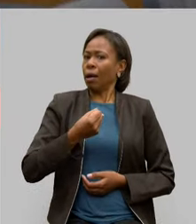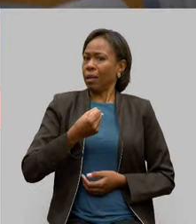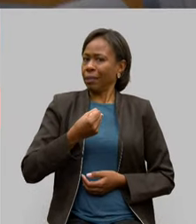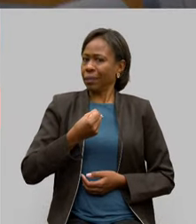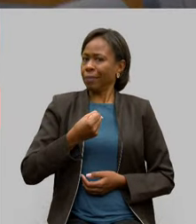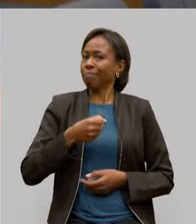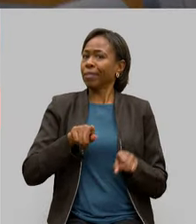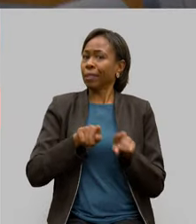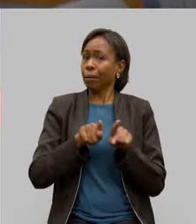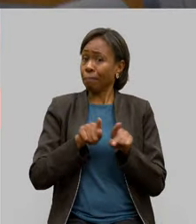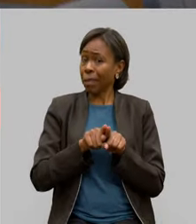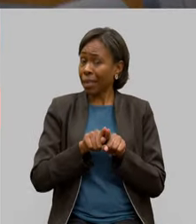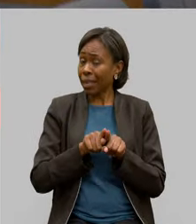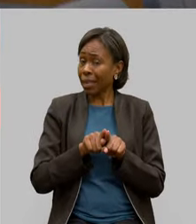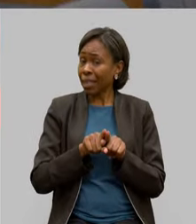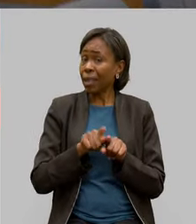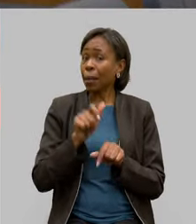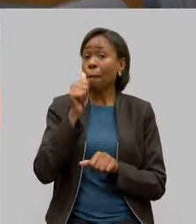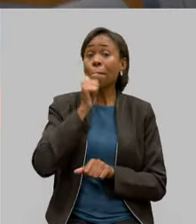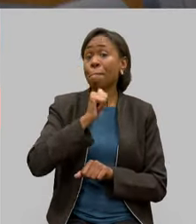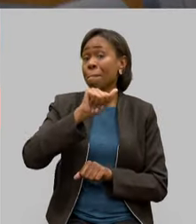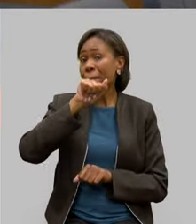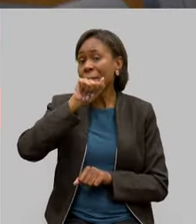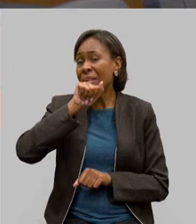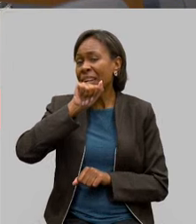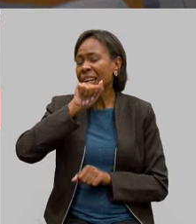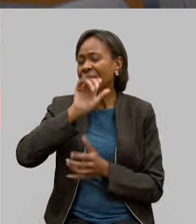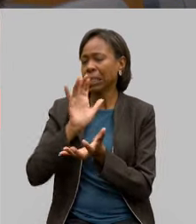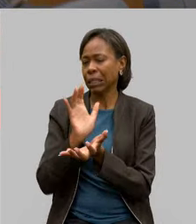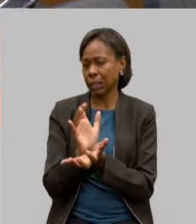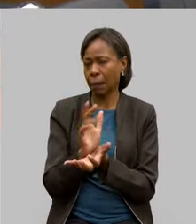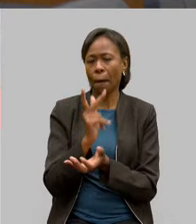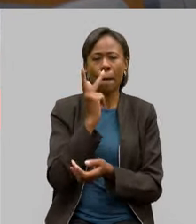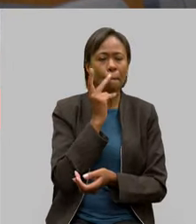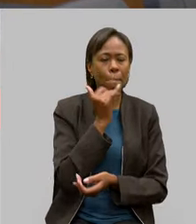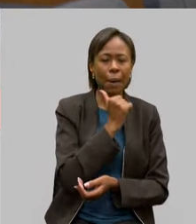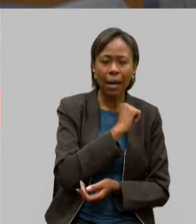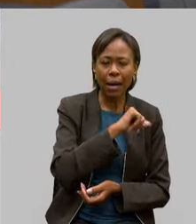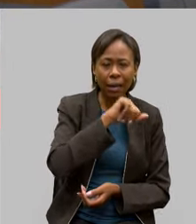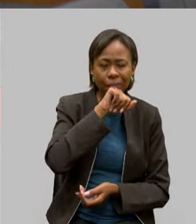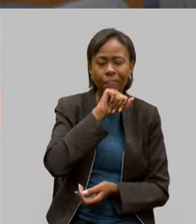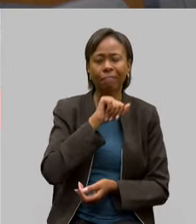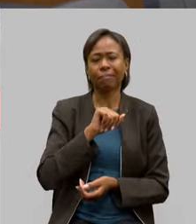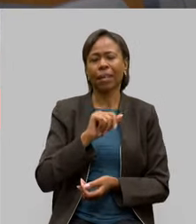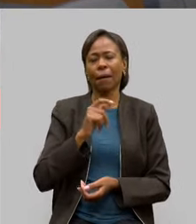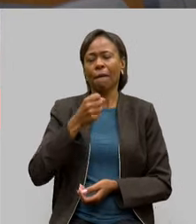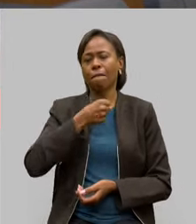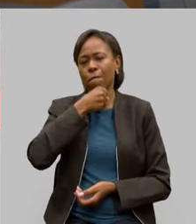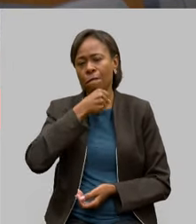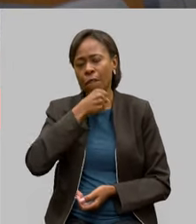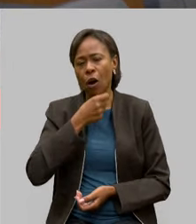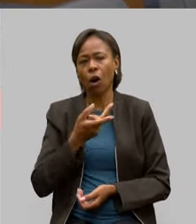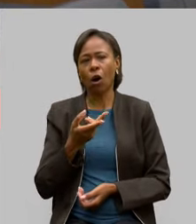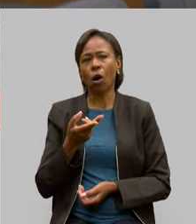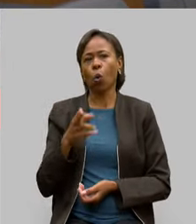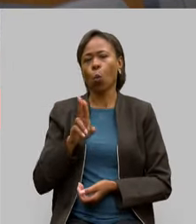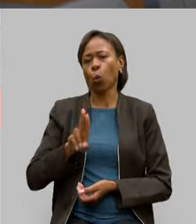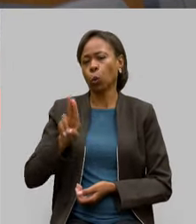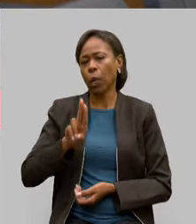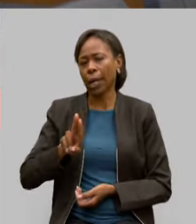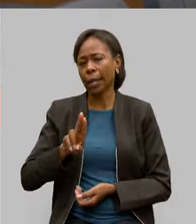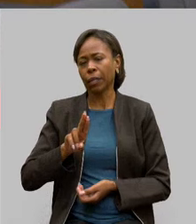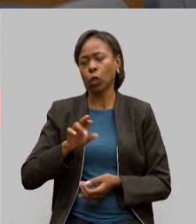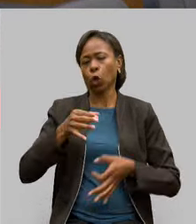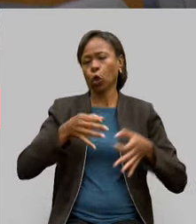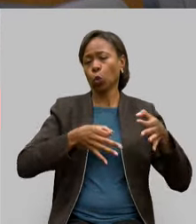Mães dos Pais avós dos usuários dos advogados dos juízes